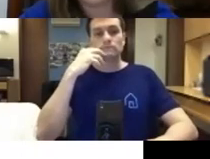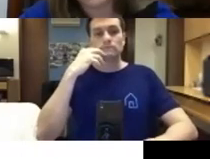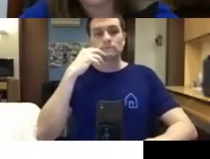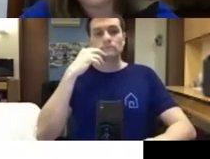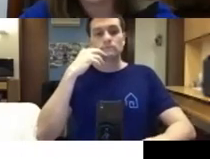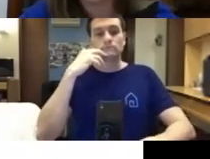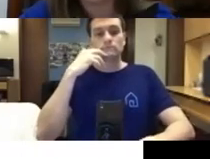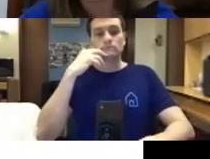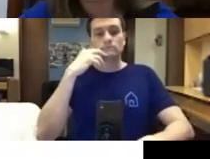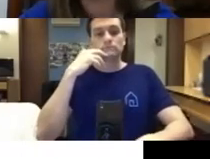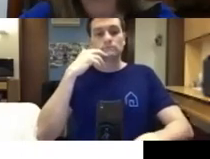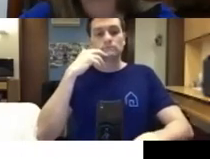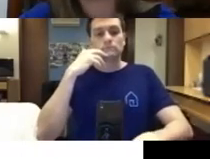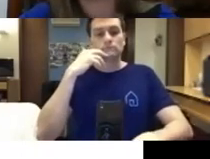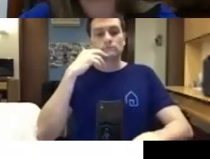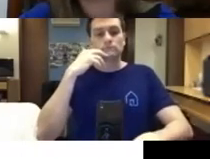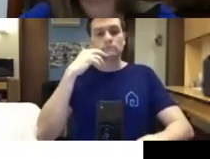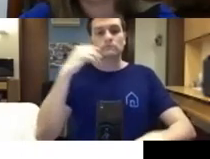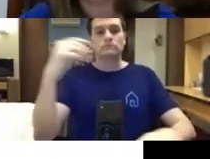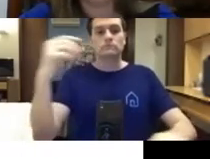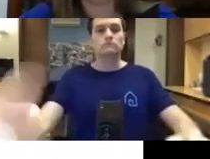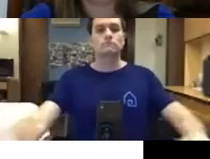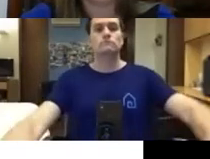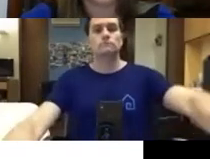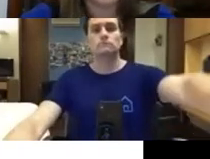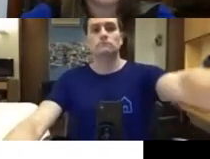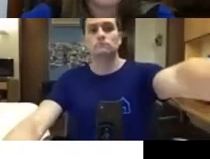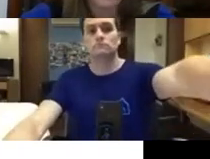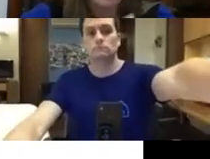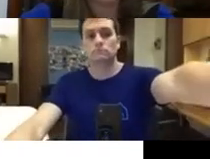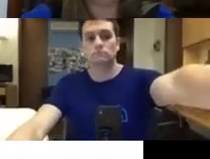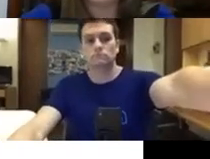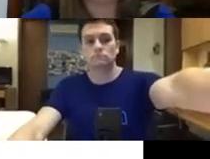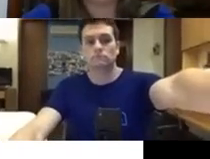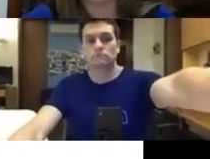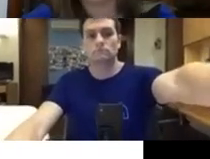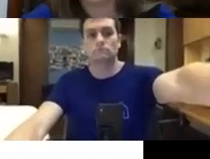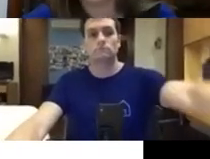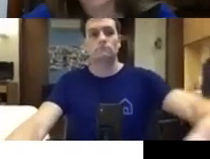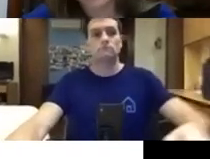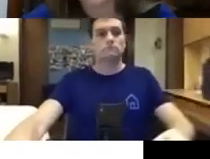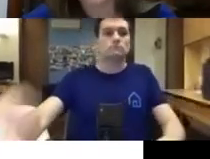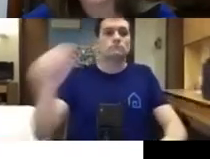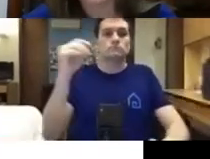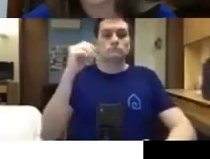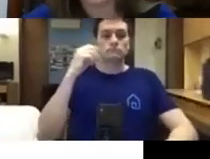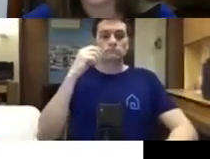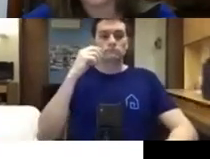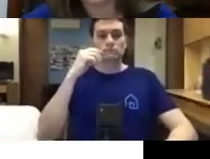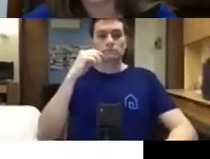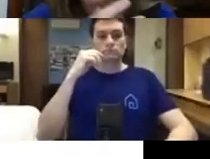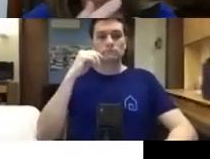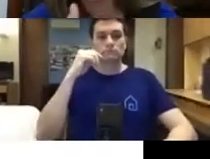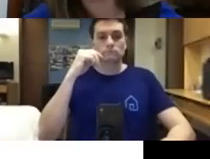faz que haja um relaxamento das tensões. E isso se notou ainda maior em 450 graus Celsius.